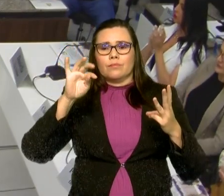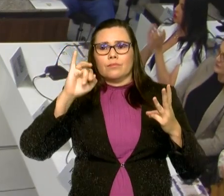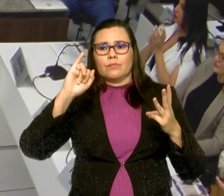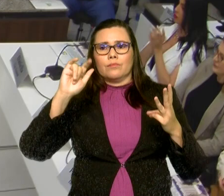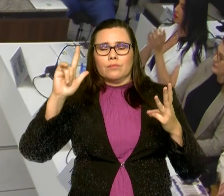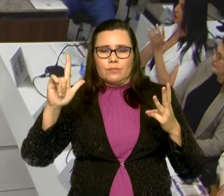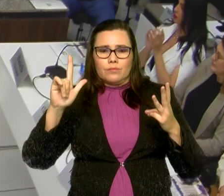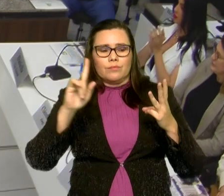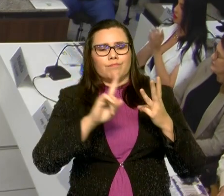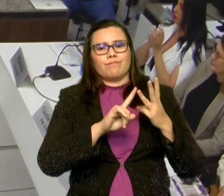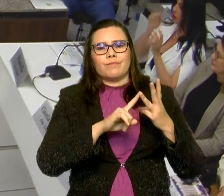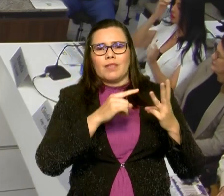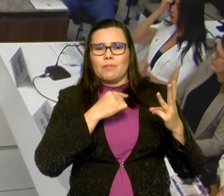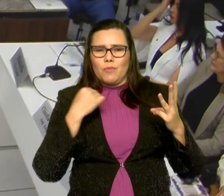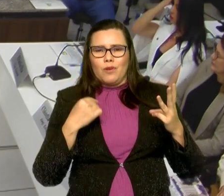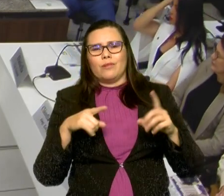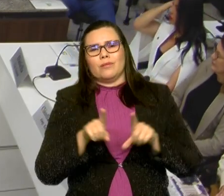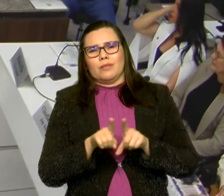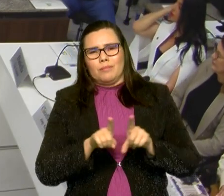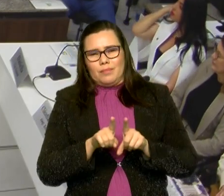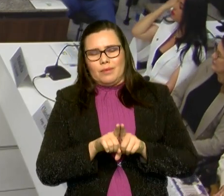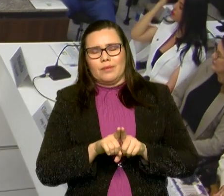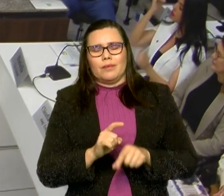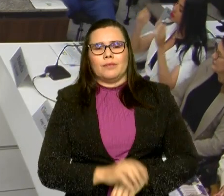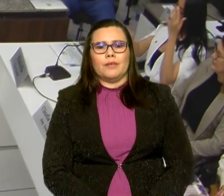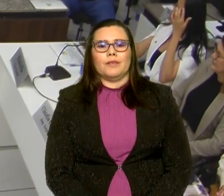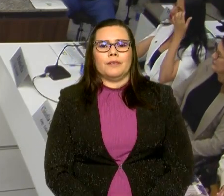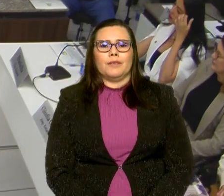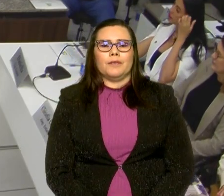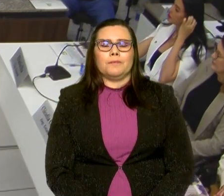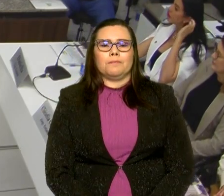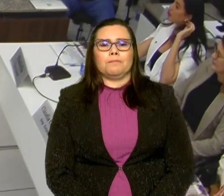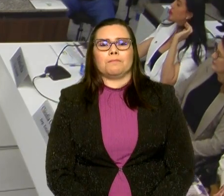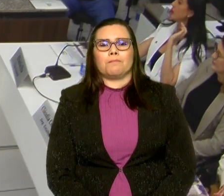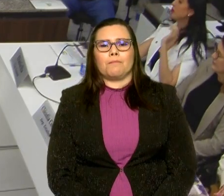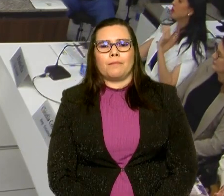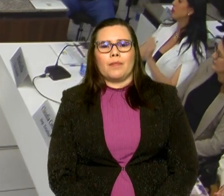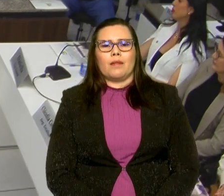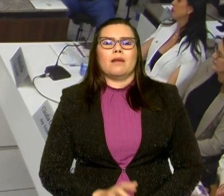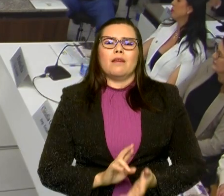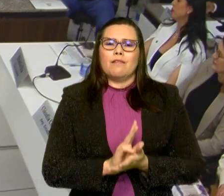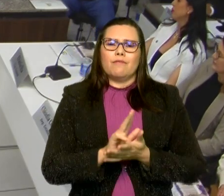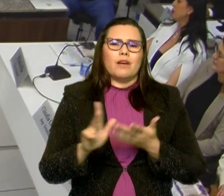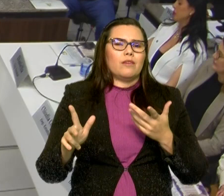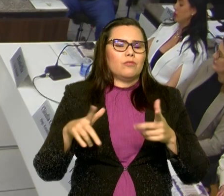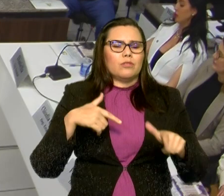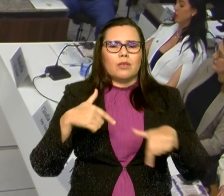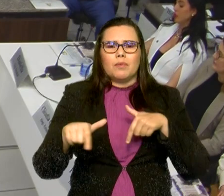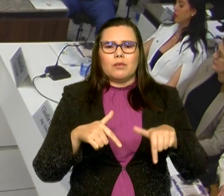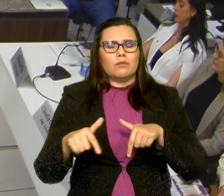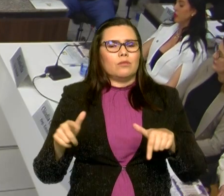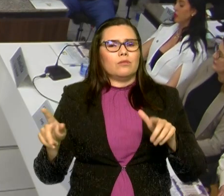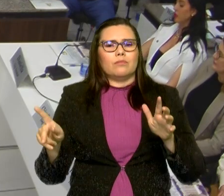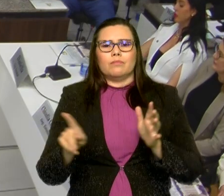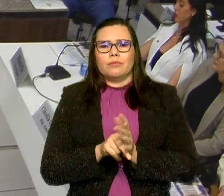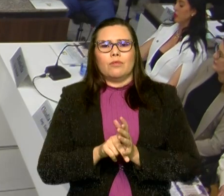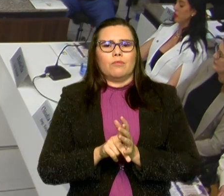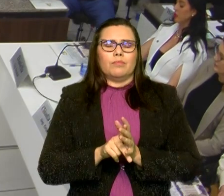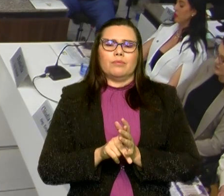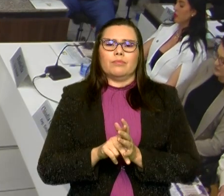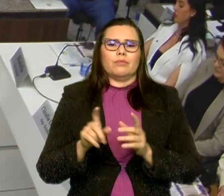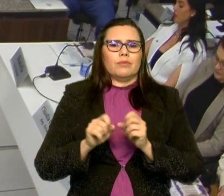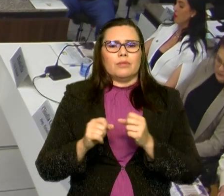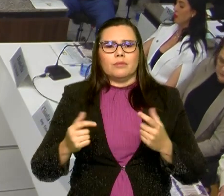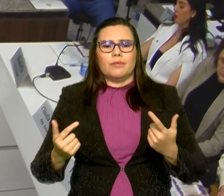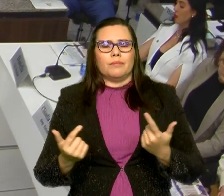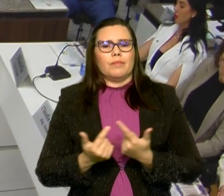Uma justa homenagem a grandes servidores do nosso parlamento. O parlamento é fundamental para